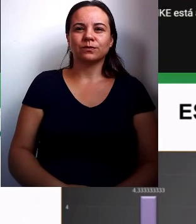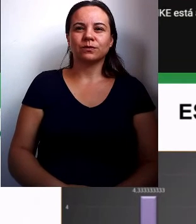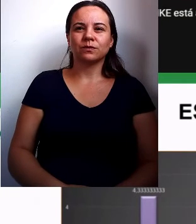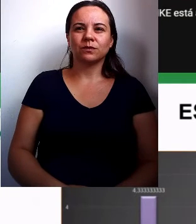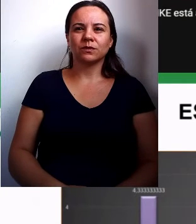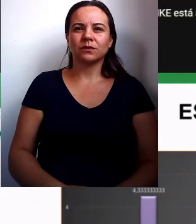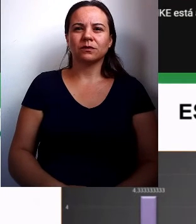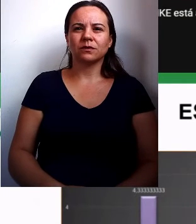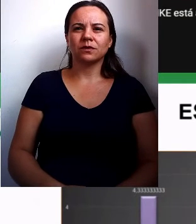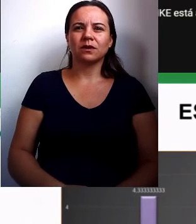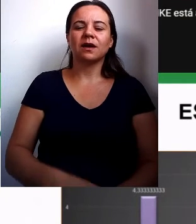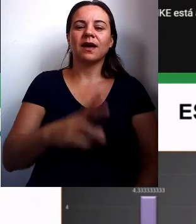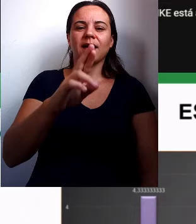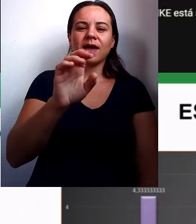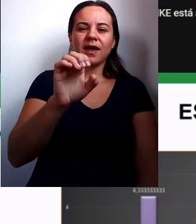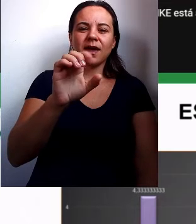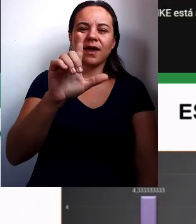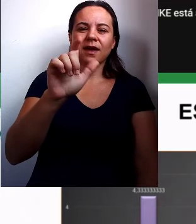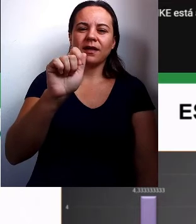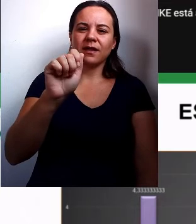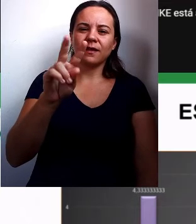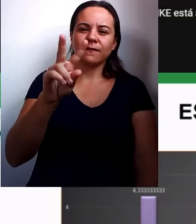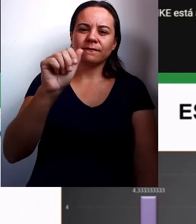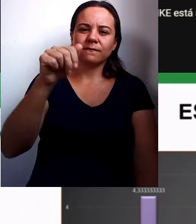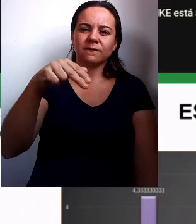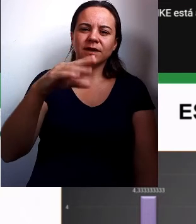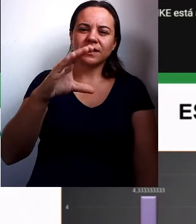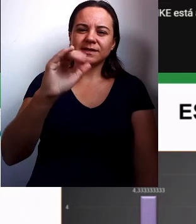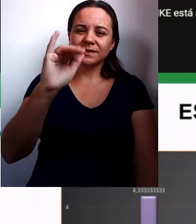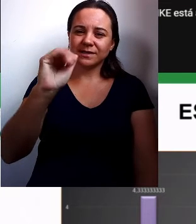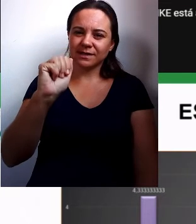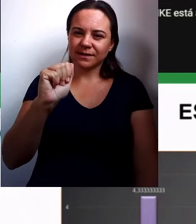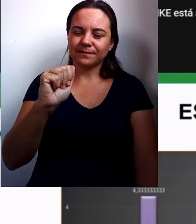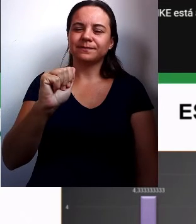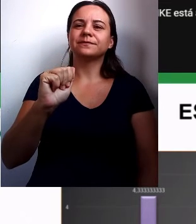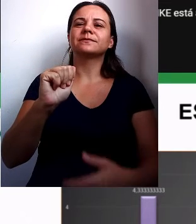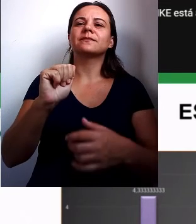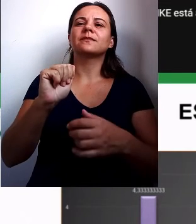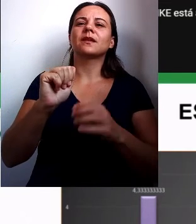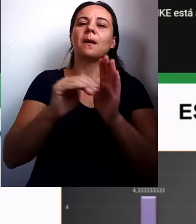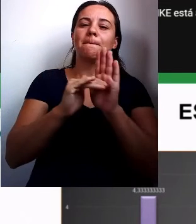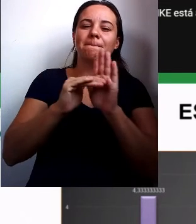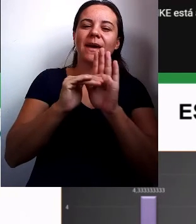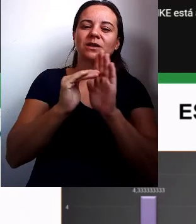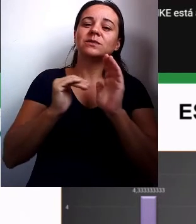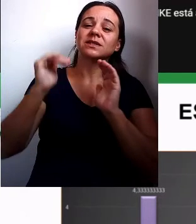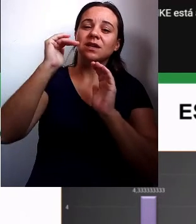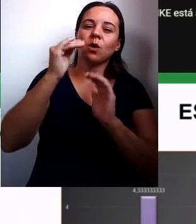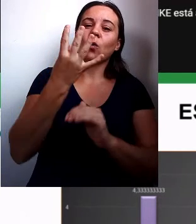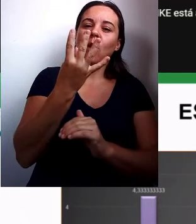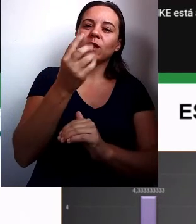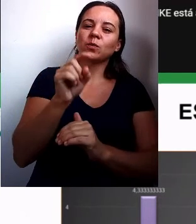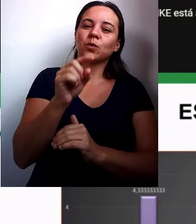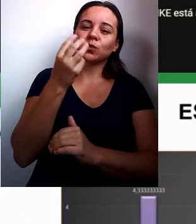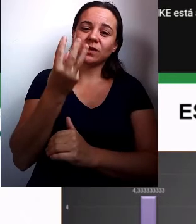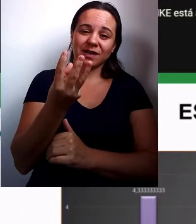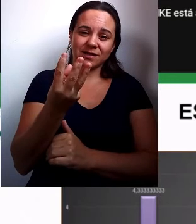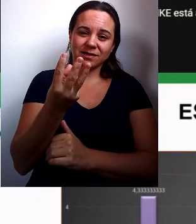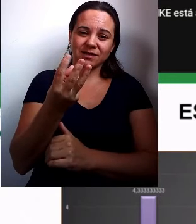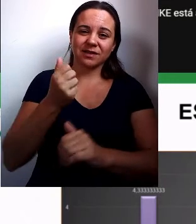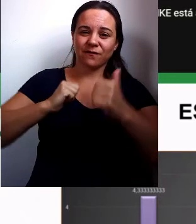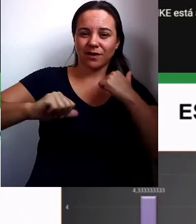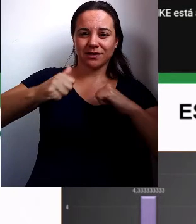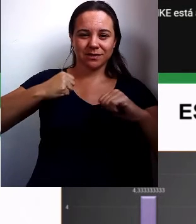Aqui é no quesito relevância, né? Percebe-se que a gente ficou com uma média um pouco mais alta, né? Deu 4,3